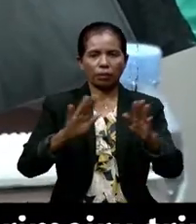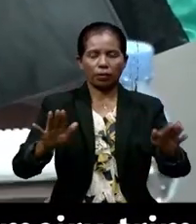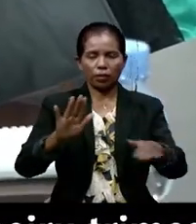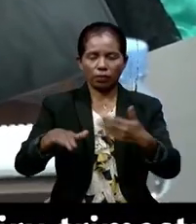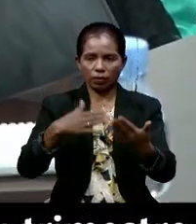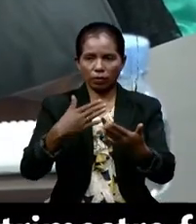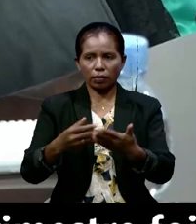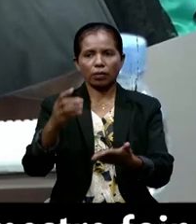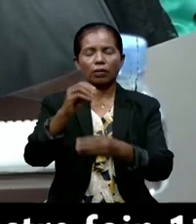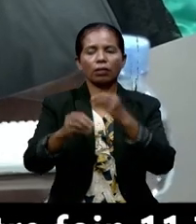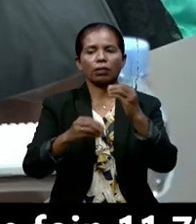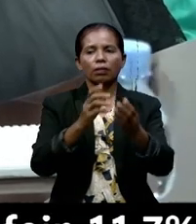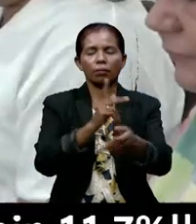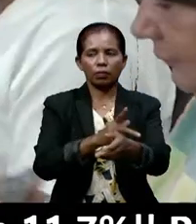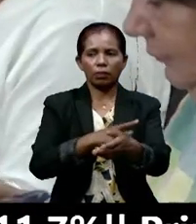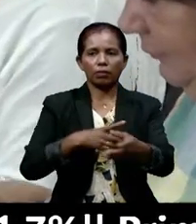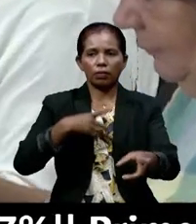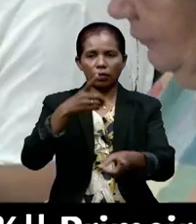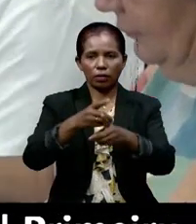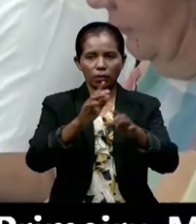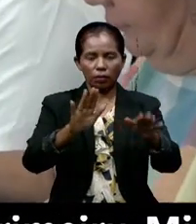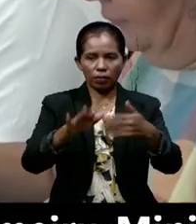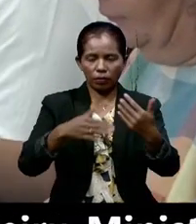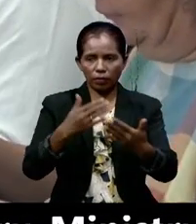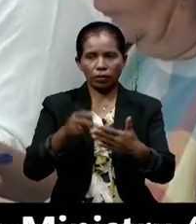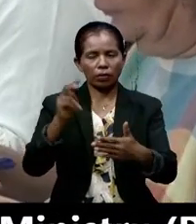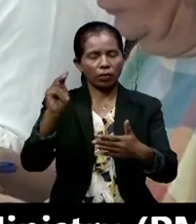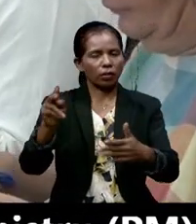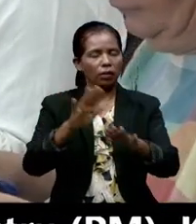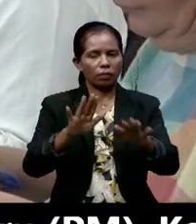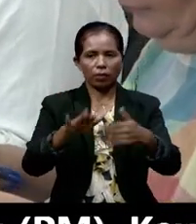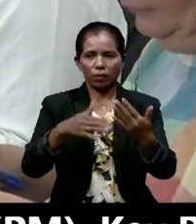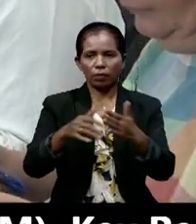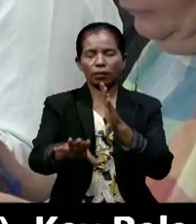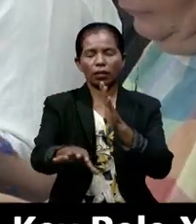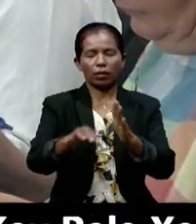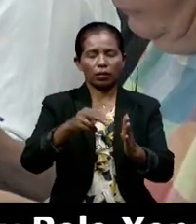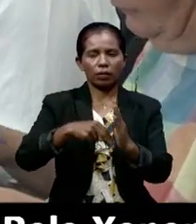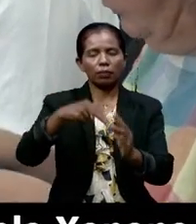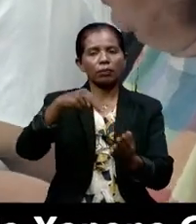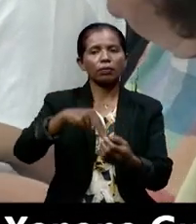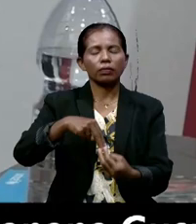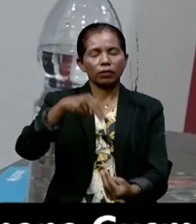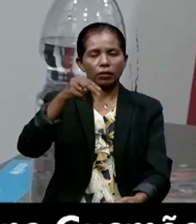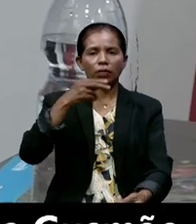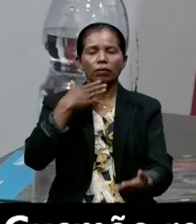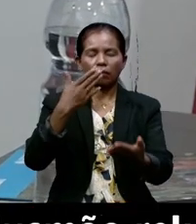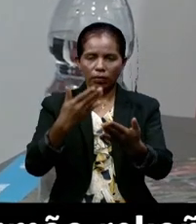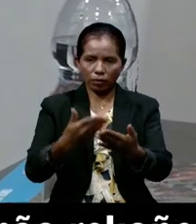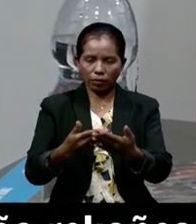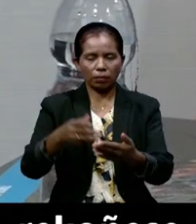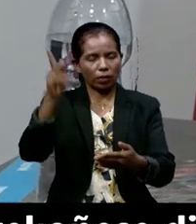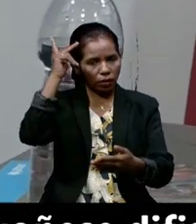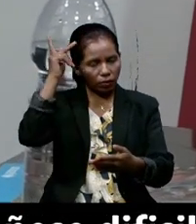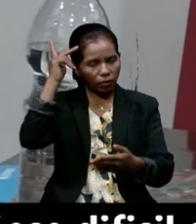nemo cita com a promove direto da Baric no bem-estar da Baric Nian, no ne la Baric Sira, belejeta, nutrição, nebediak, onde desenvolve ser nekakuta,